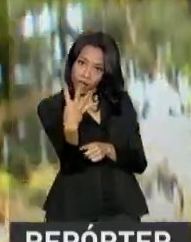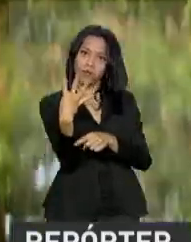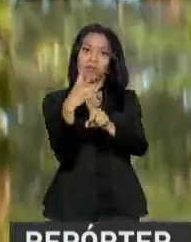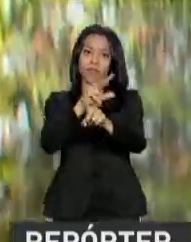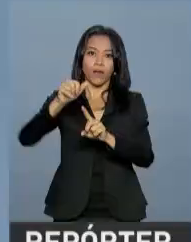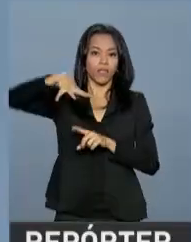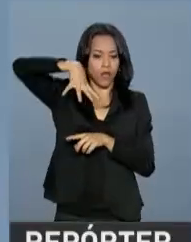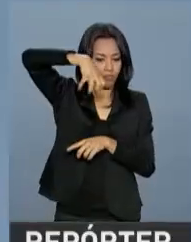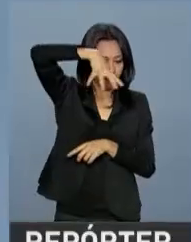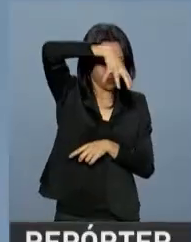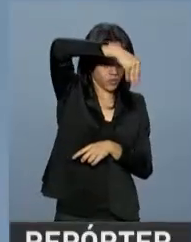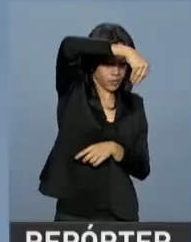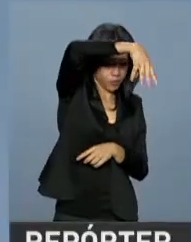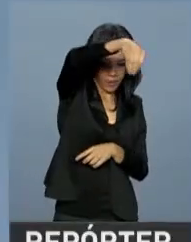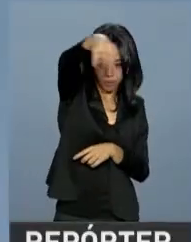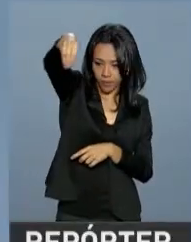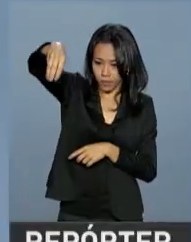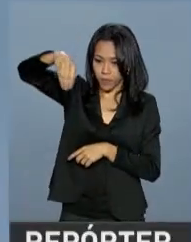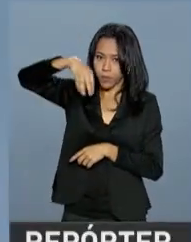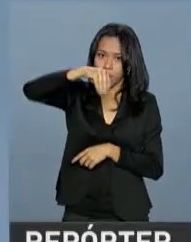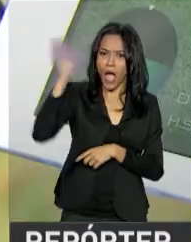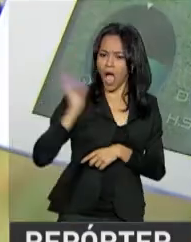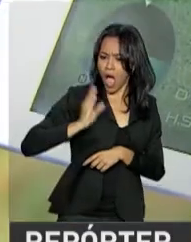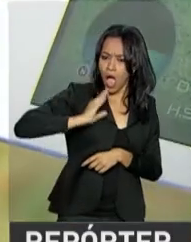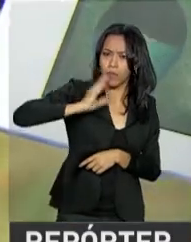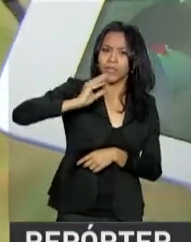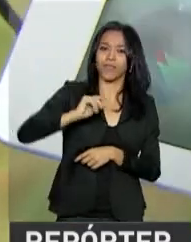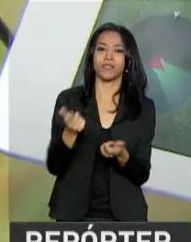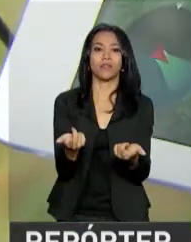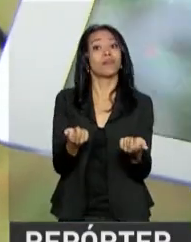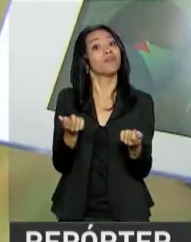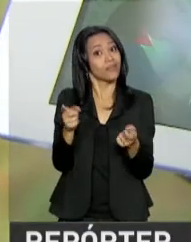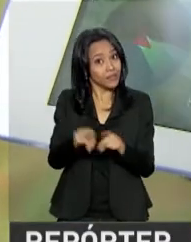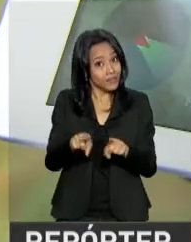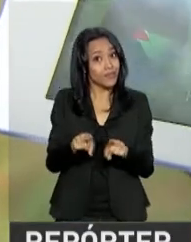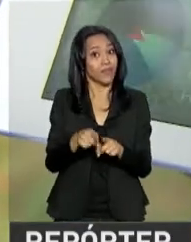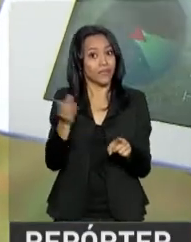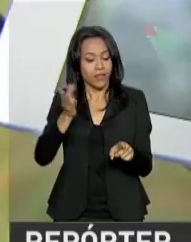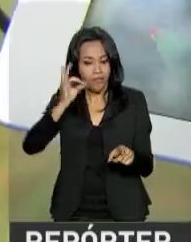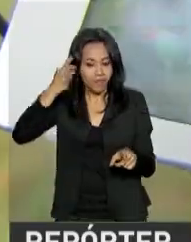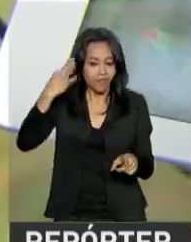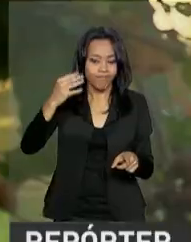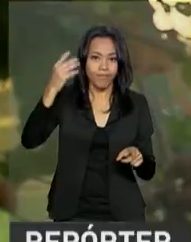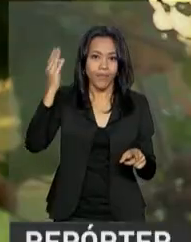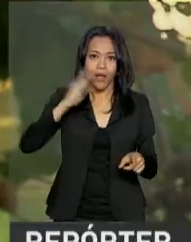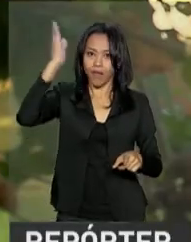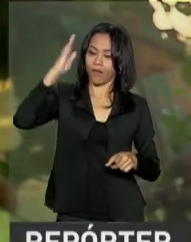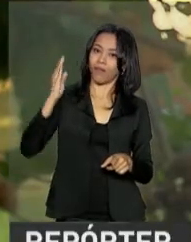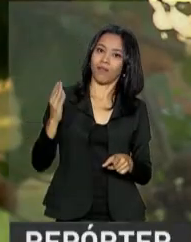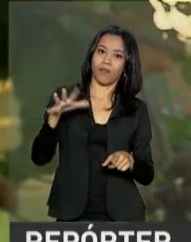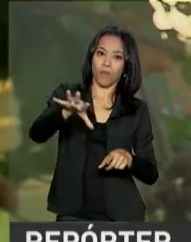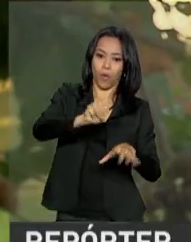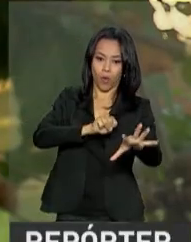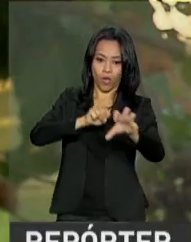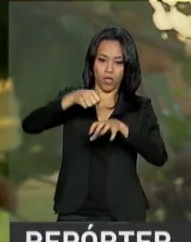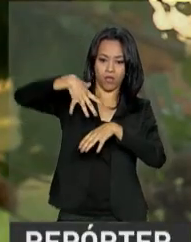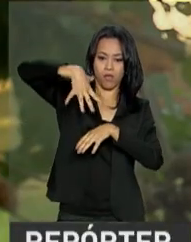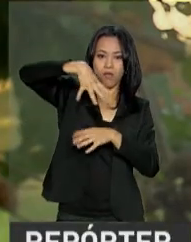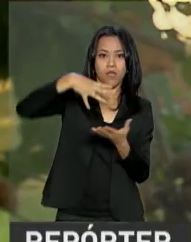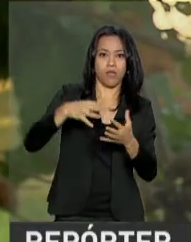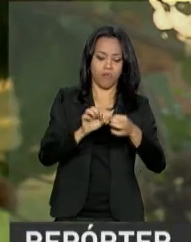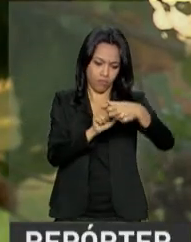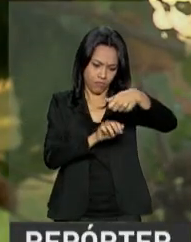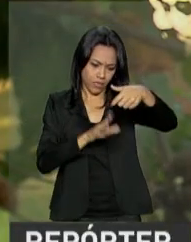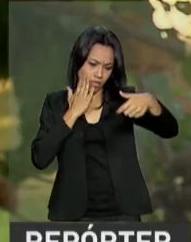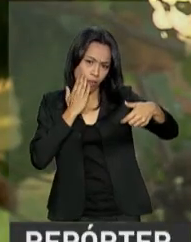monitoramento o equipamento vai garantir rapidez e economia no acompanhamento das imagens com o drone nós vamos por exemplo